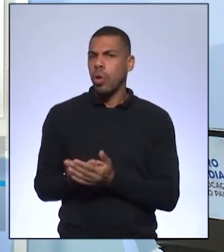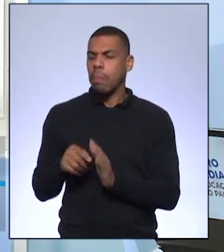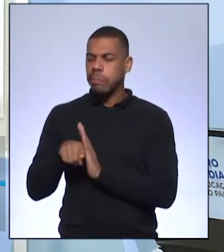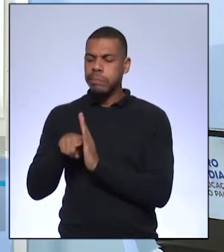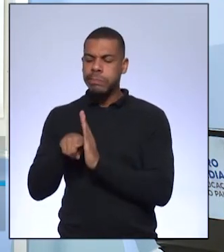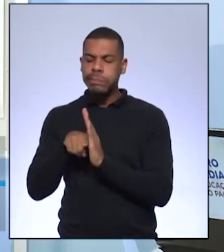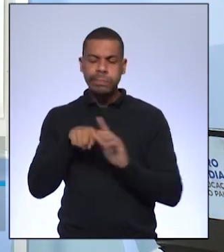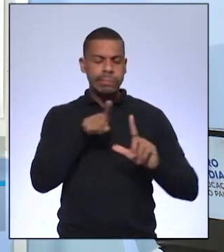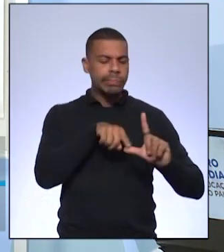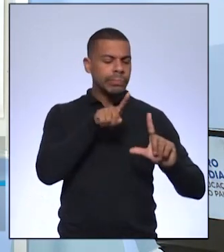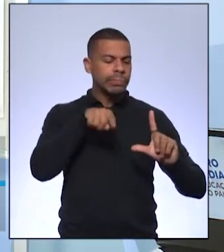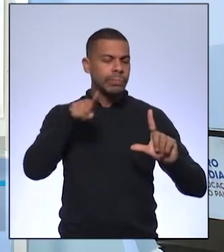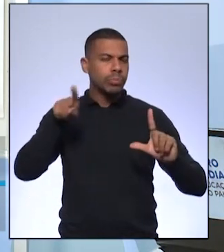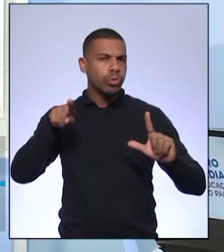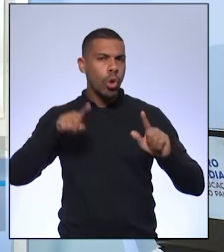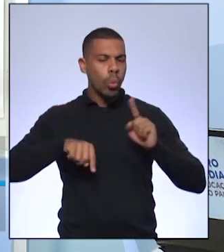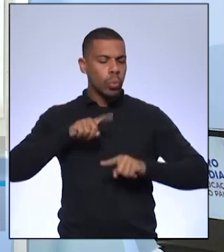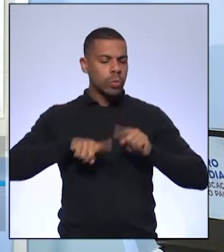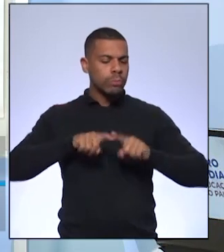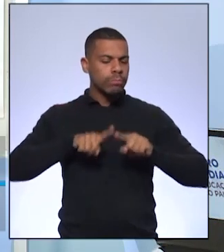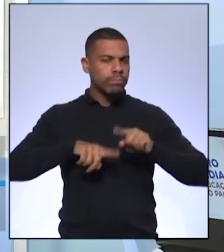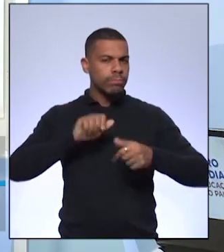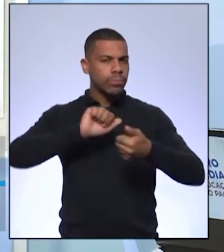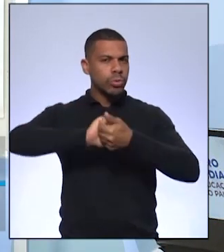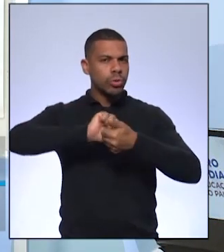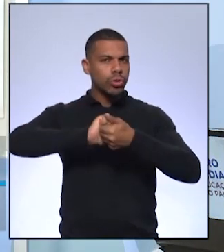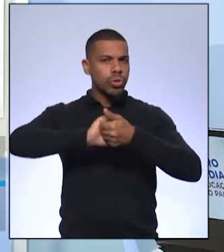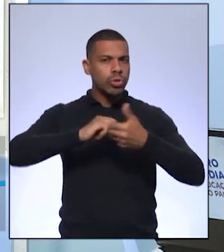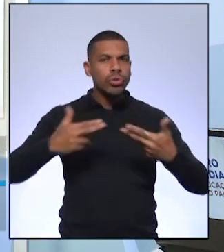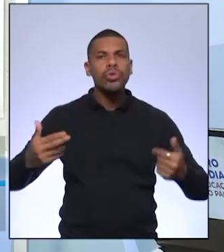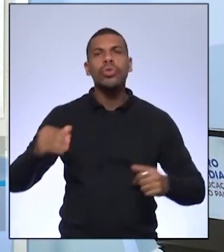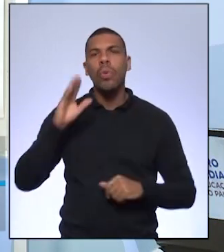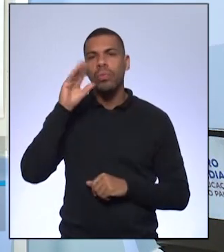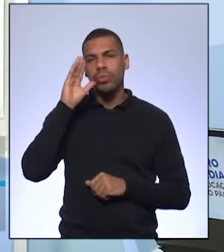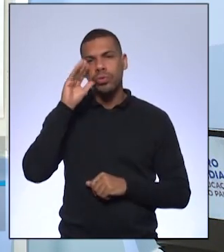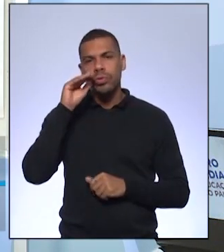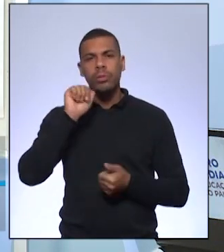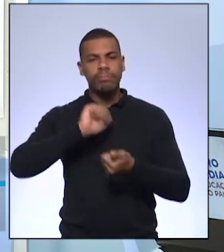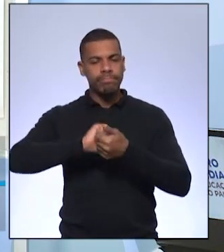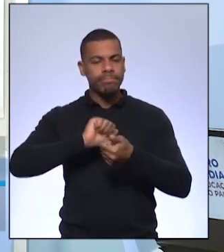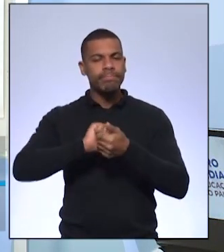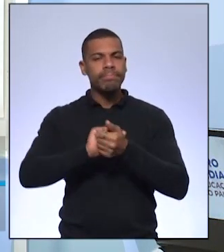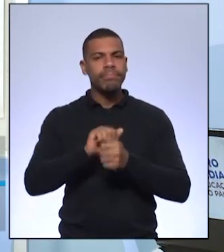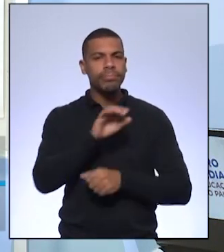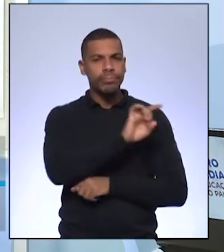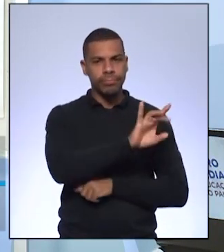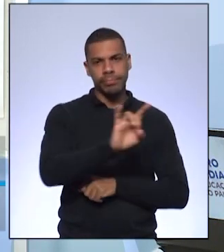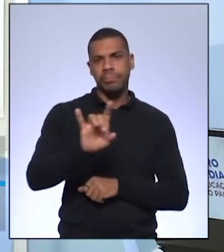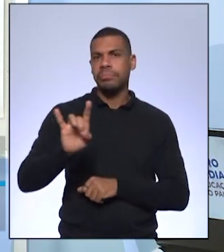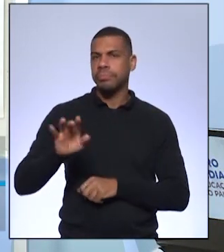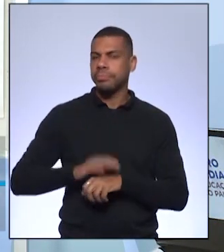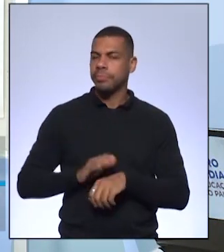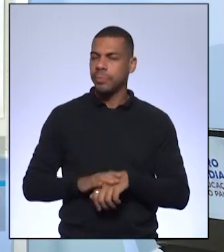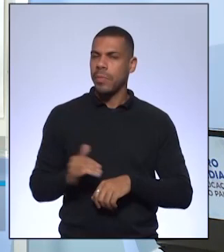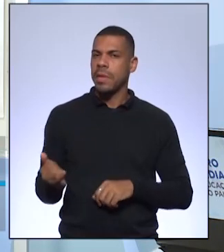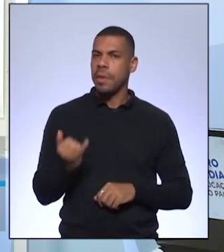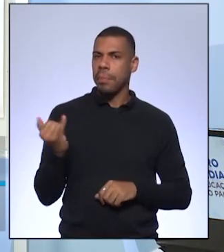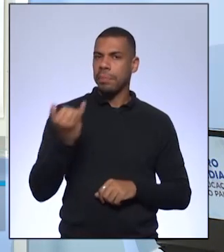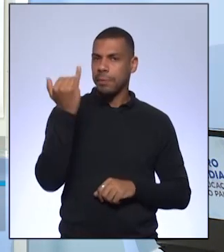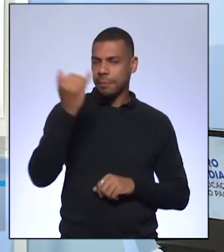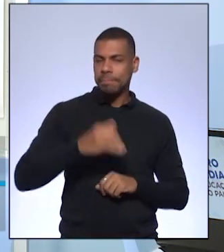para melhorar a qualidade dos produtos, a vida dos funcionários, a qualidade de trabalho dos funcionários, enfim, é extremamente importante.